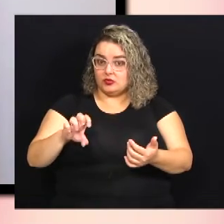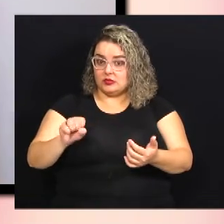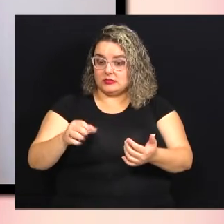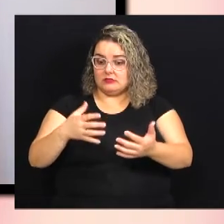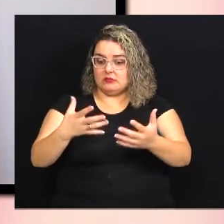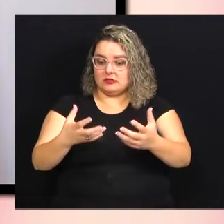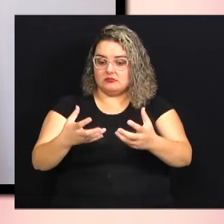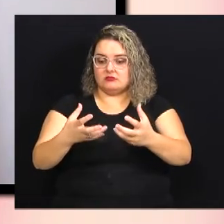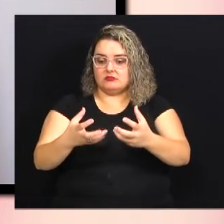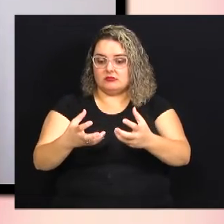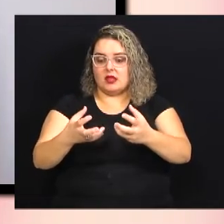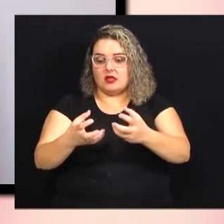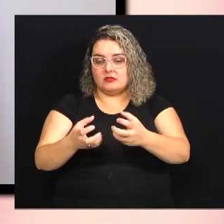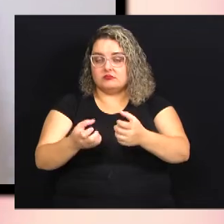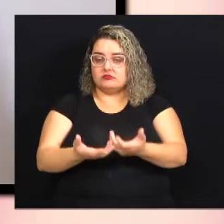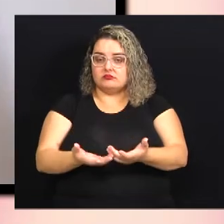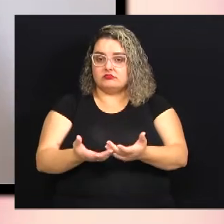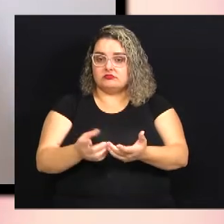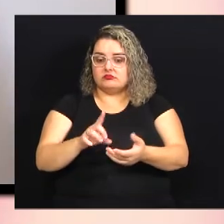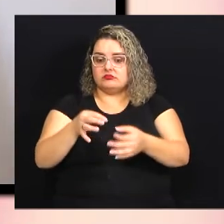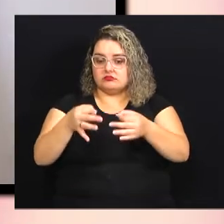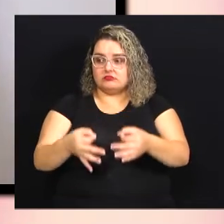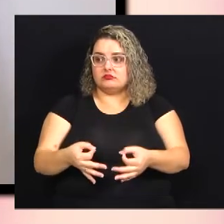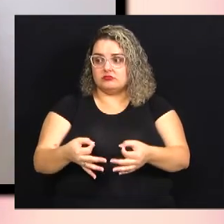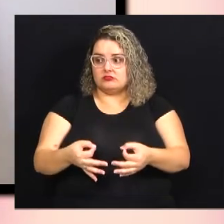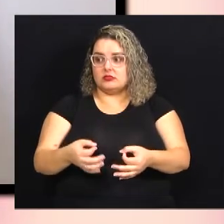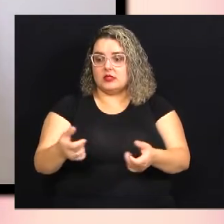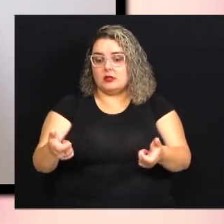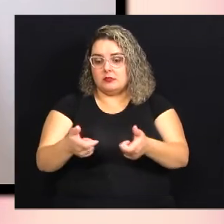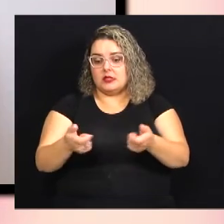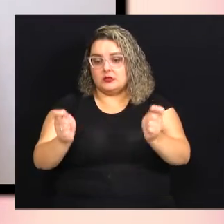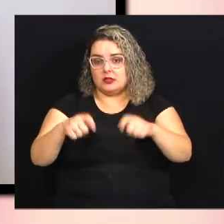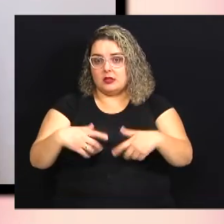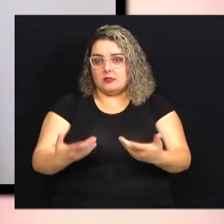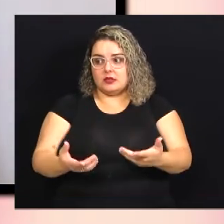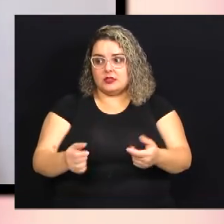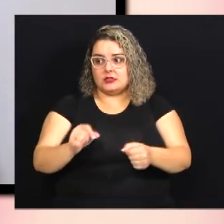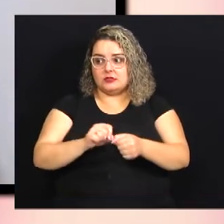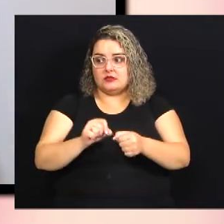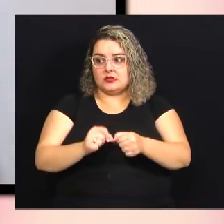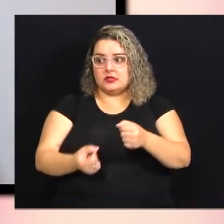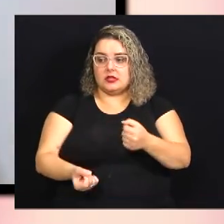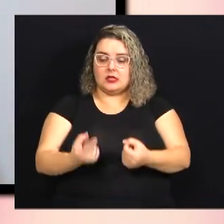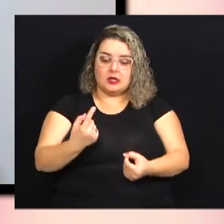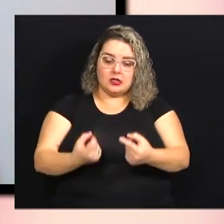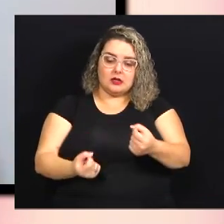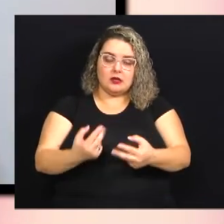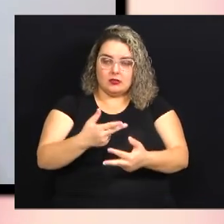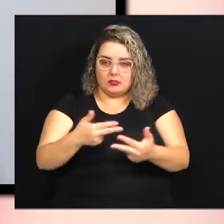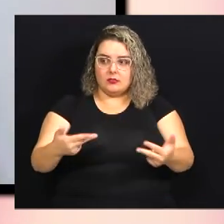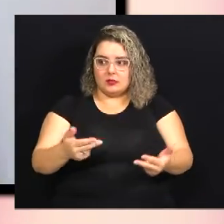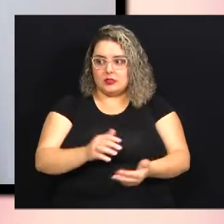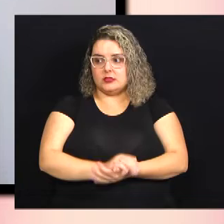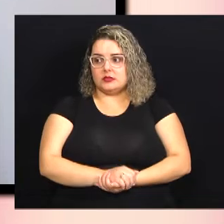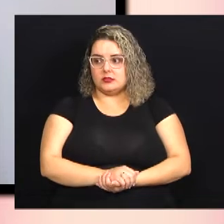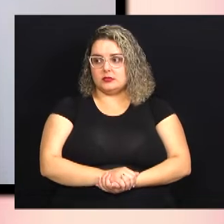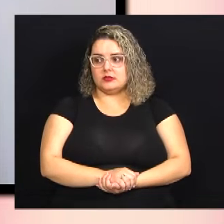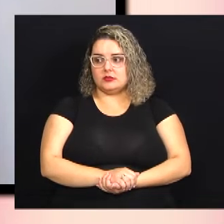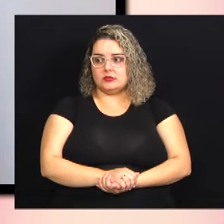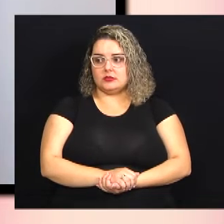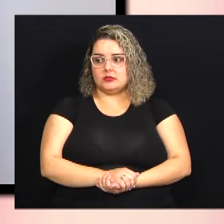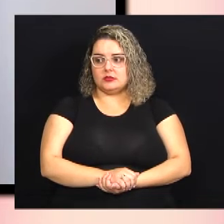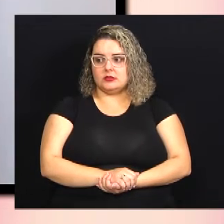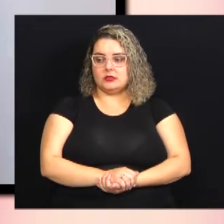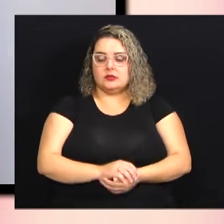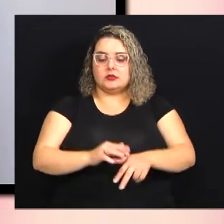ele vai ficando menos preciso e menos capaz de fazer algumas coisas. Então,